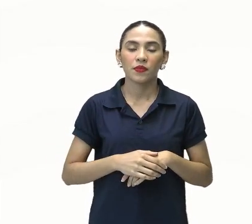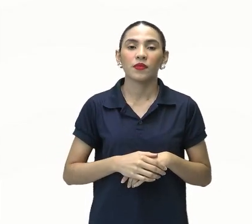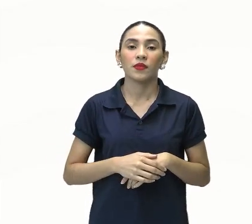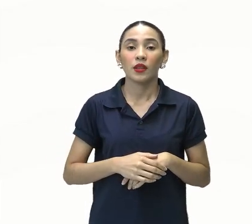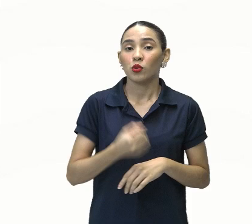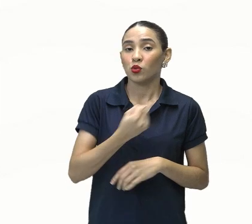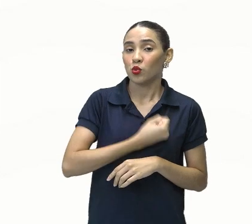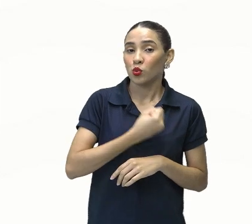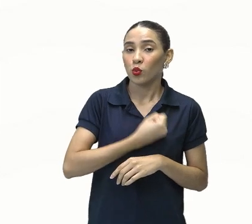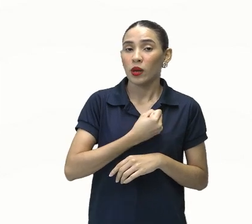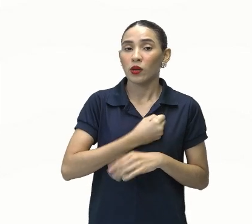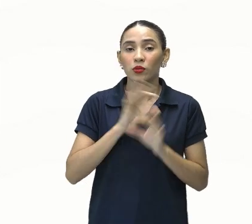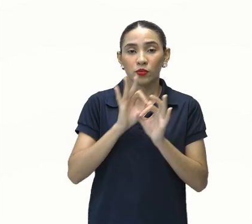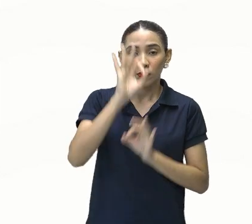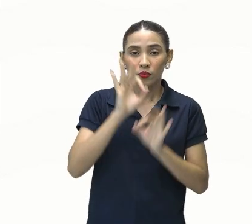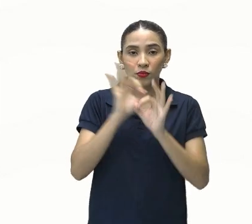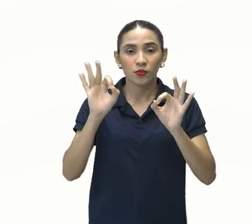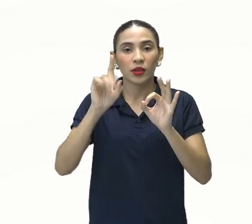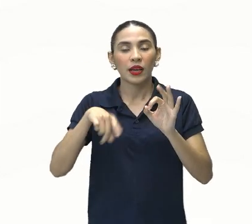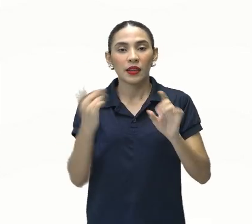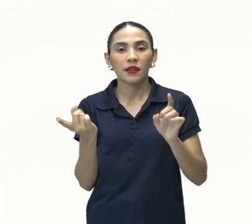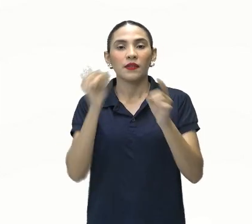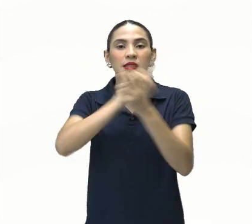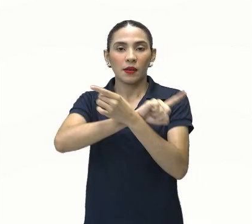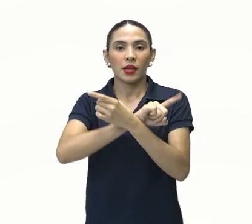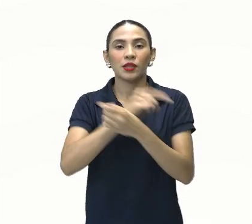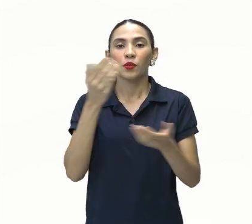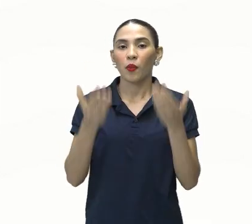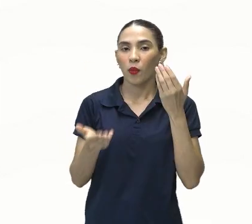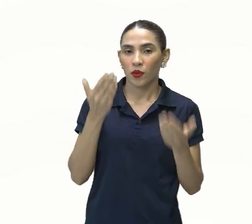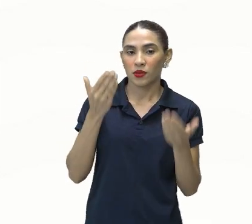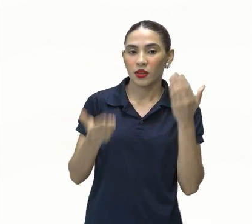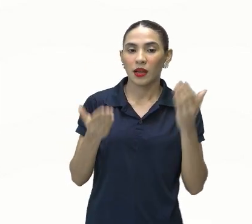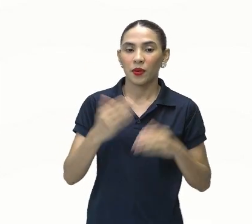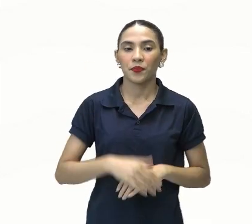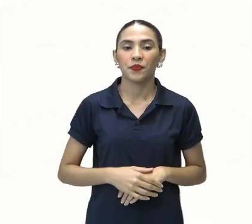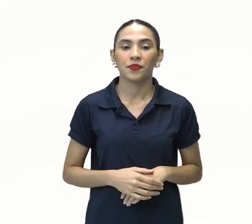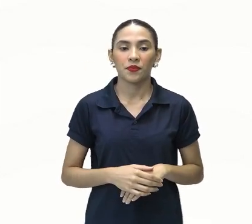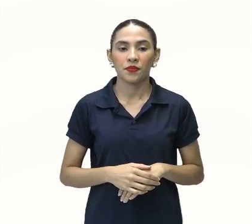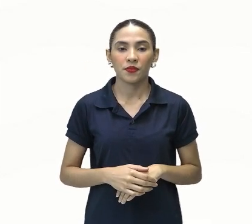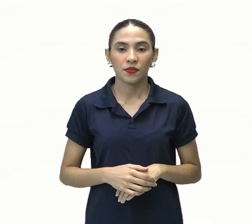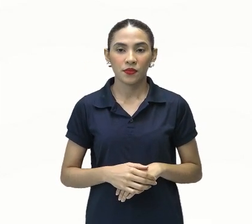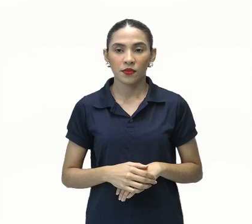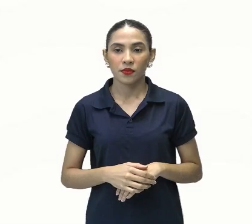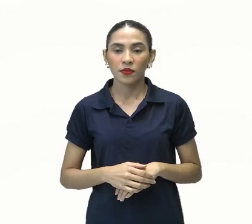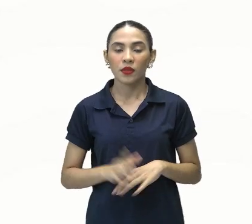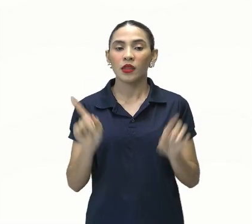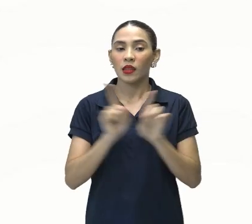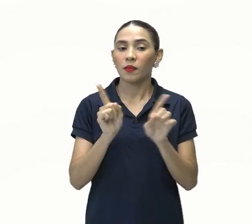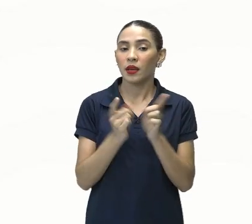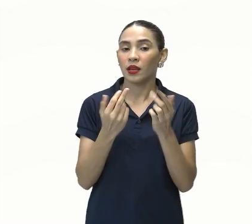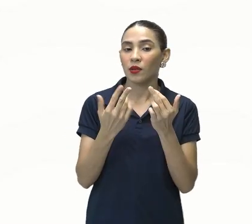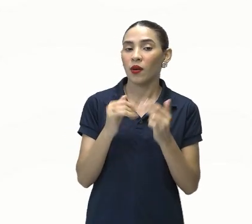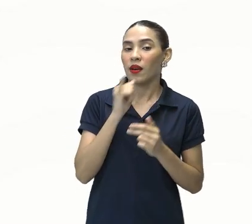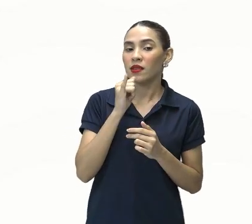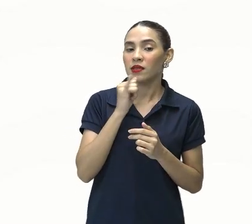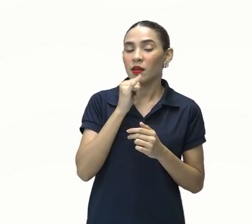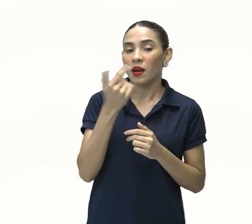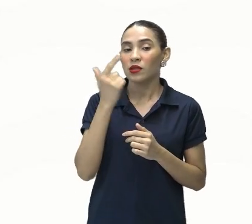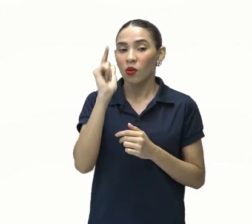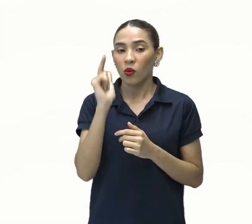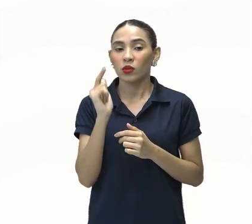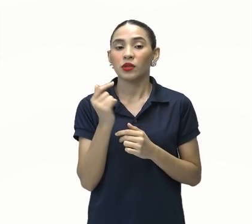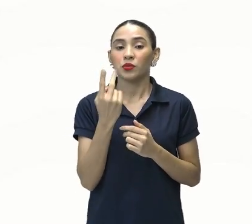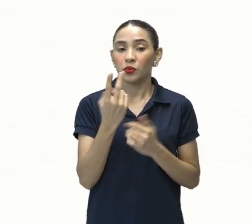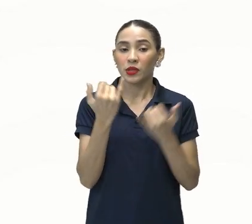minhas grandezas são inversamente proporcionais. Mesma coisa se eu pegar as outras